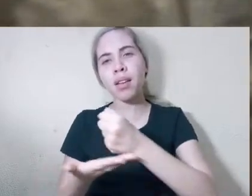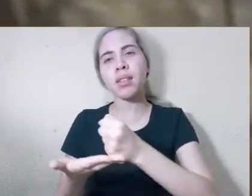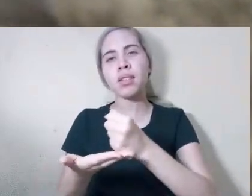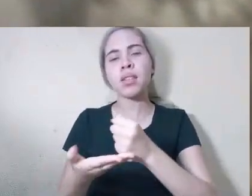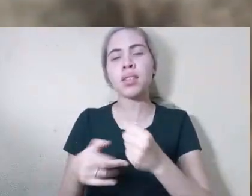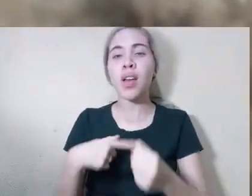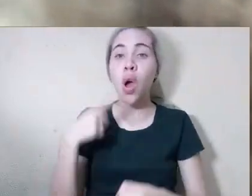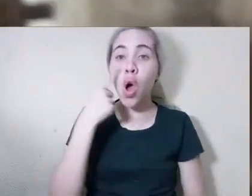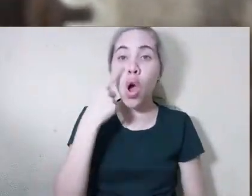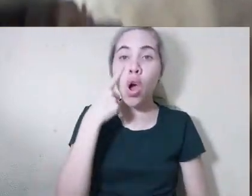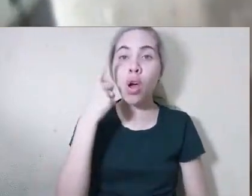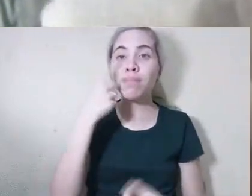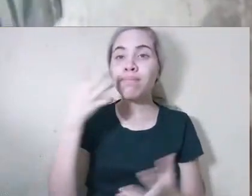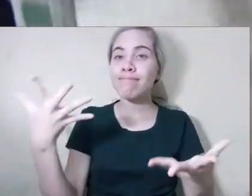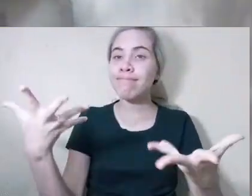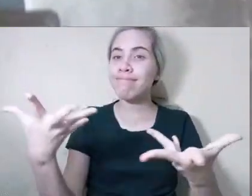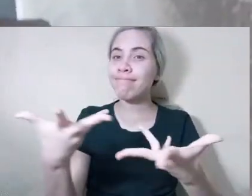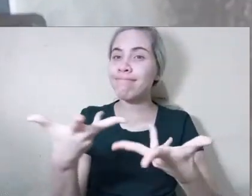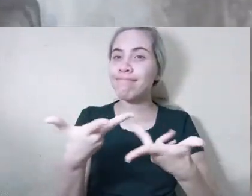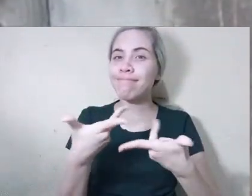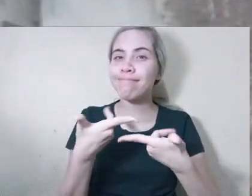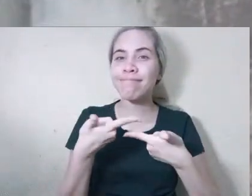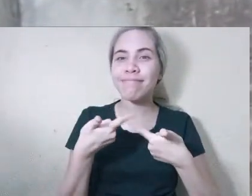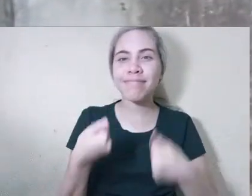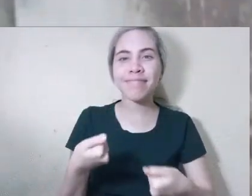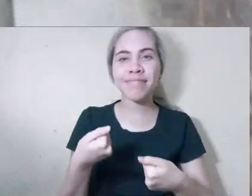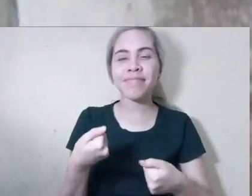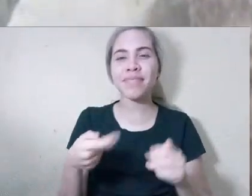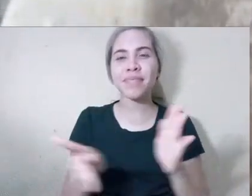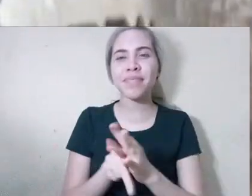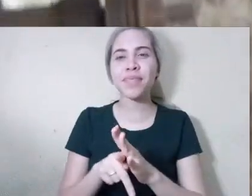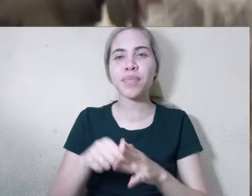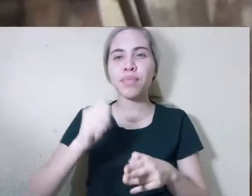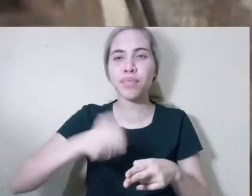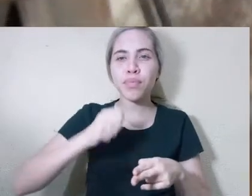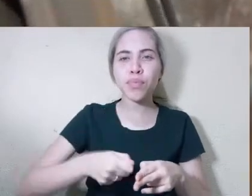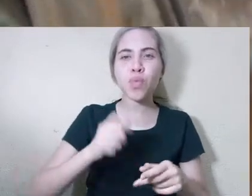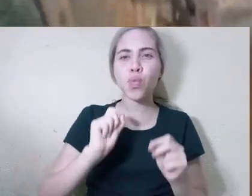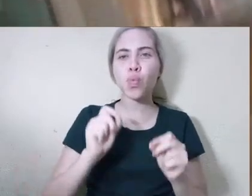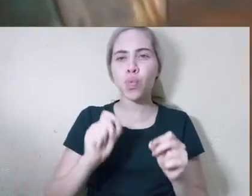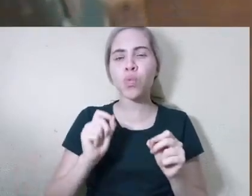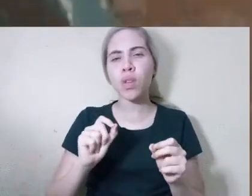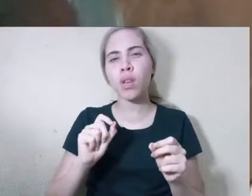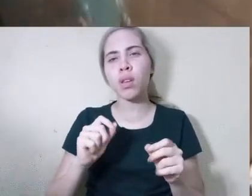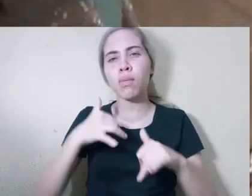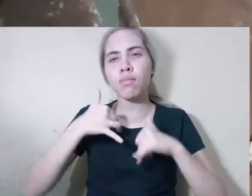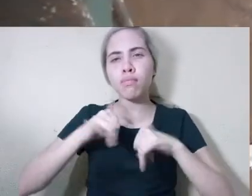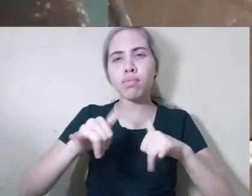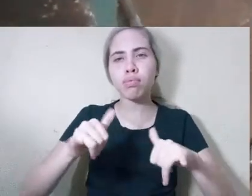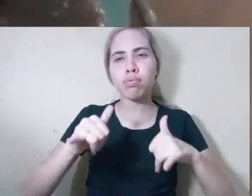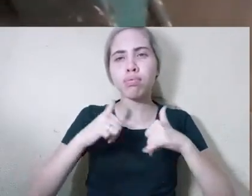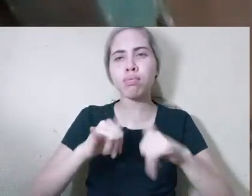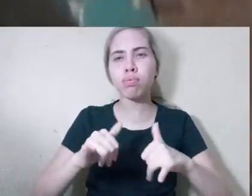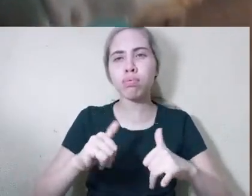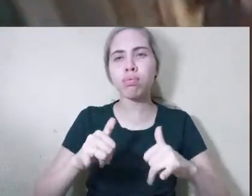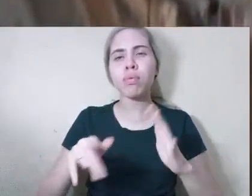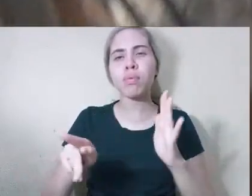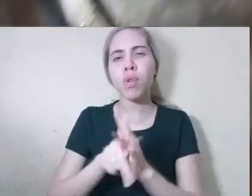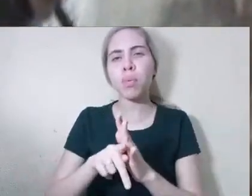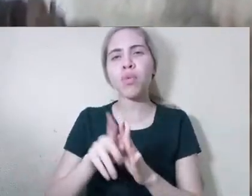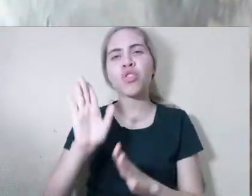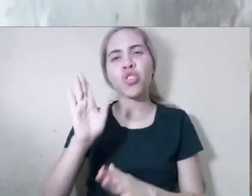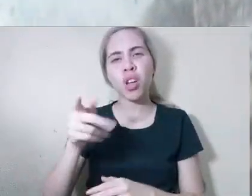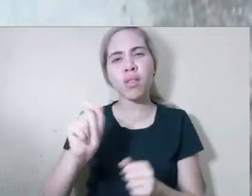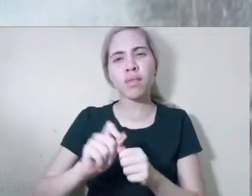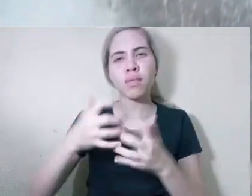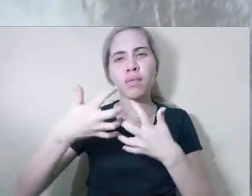aqui, gente, que espetáculo. Esse martelo mecânico aqui, ó. Ele ainda tá funcionando. A gente vai